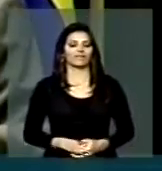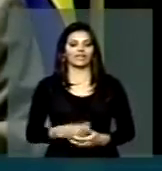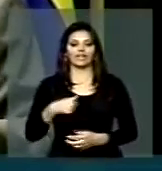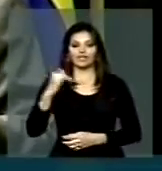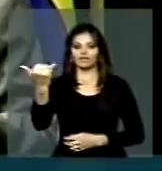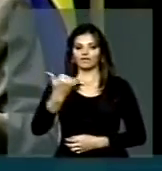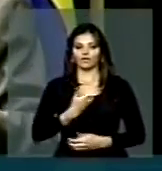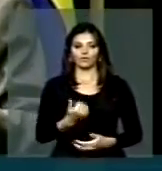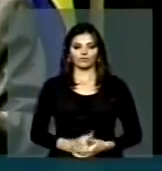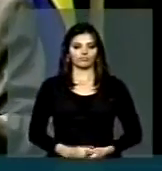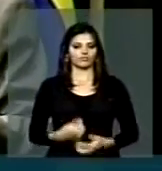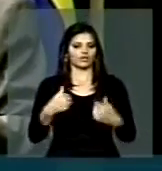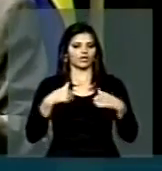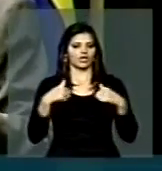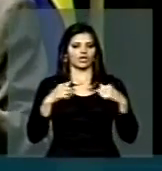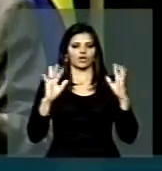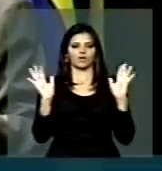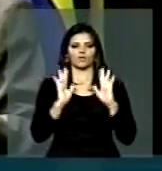disse, eu